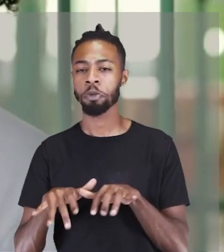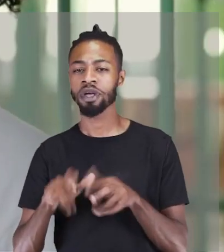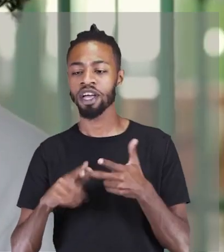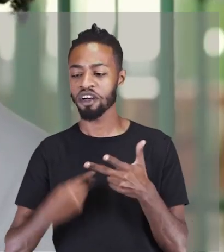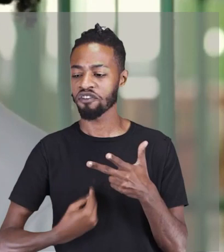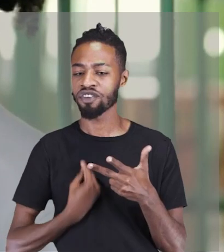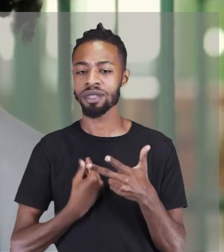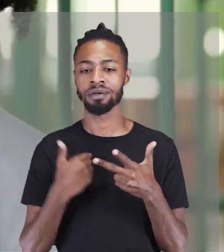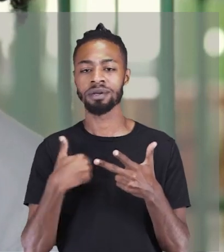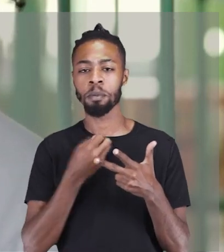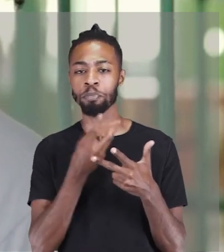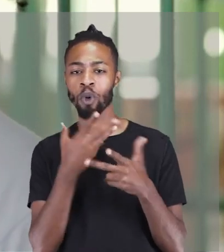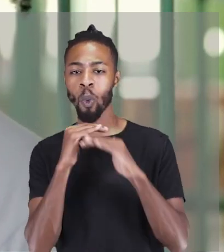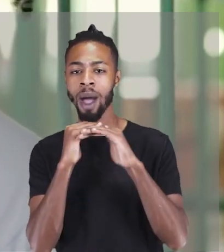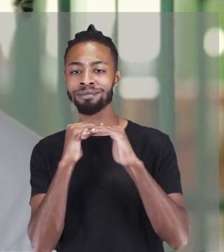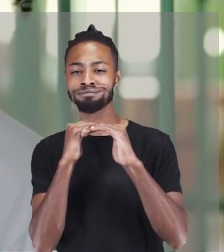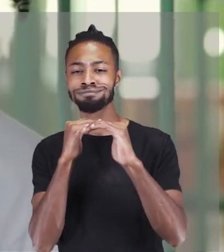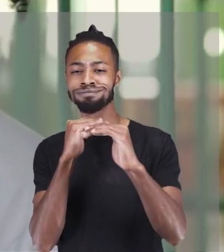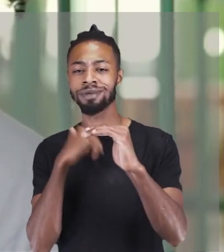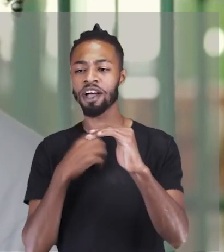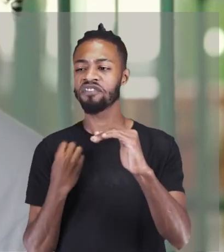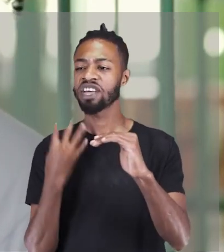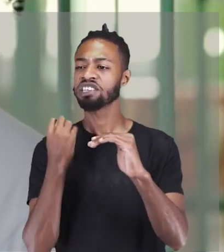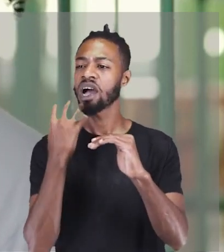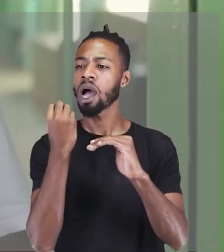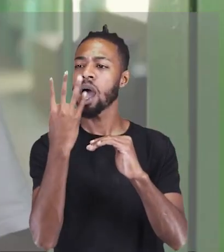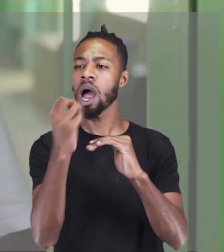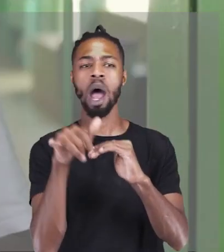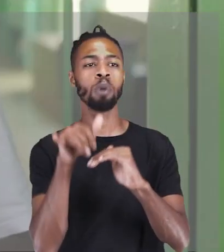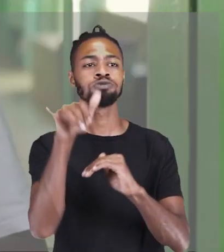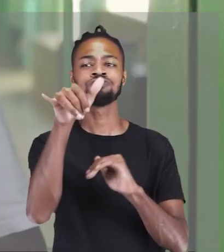quero ter uma vida estabilizada, quero viajar muito.